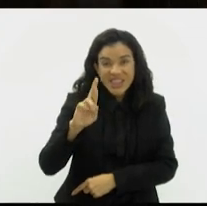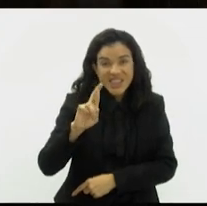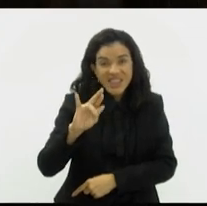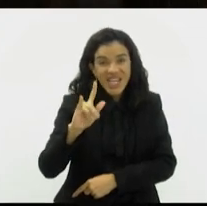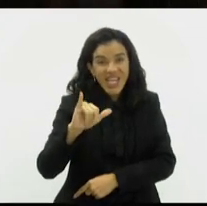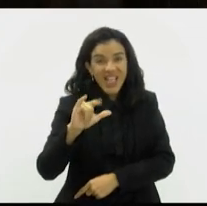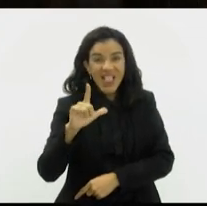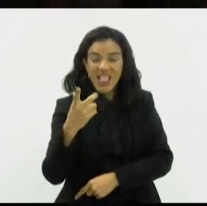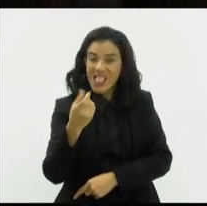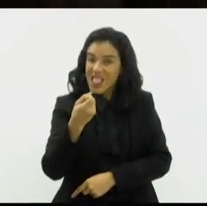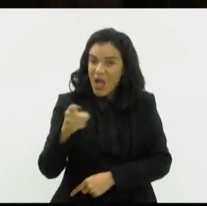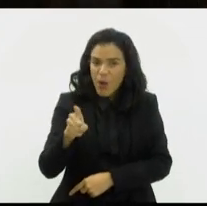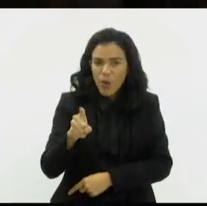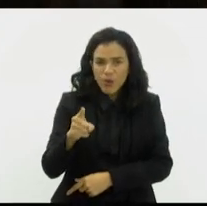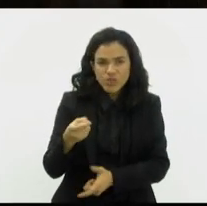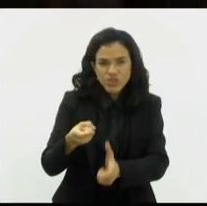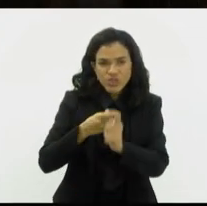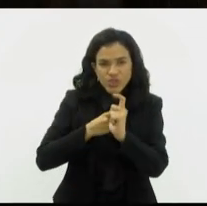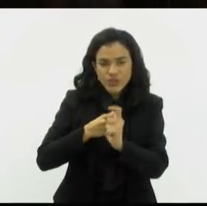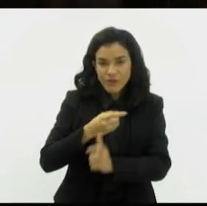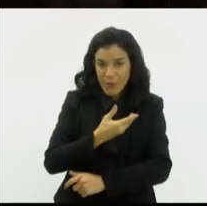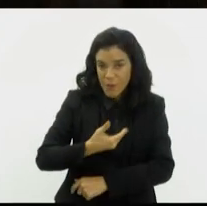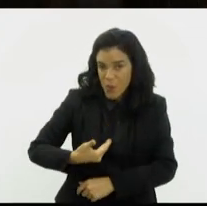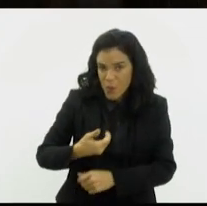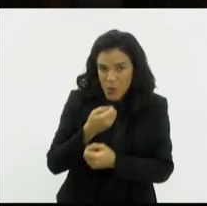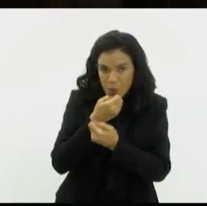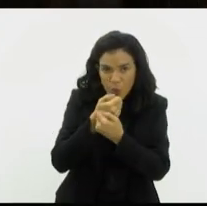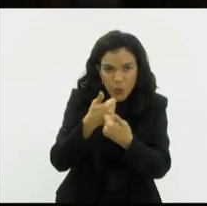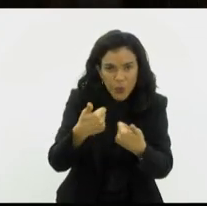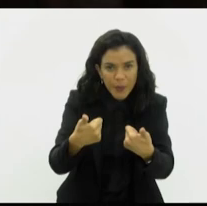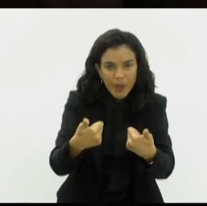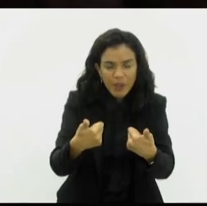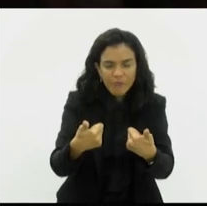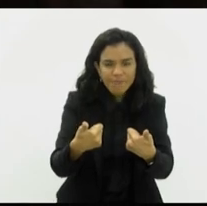bilhões de dívida pública. E tudo bem?